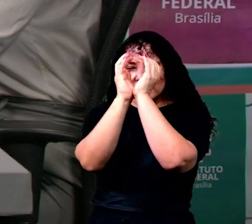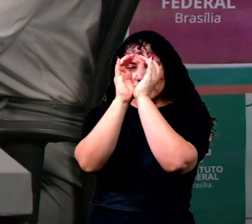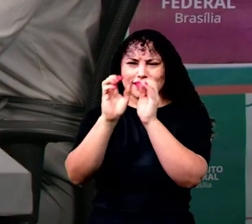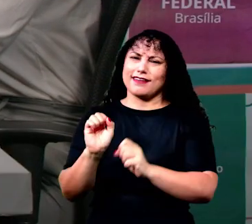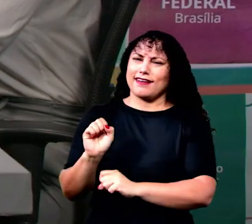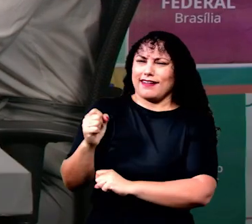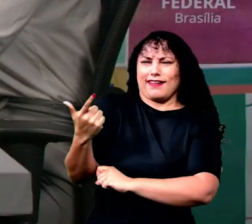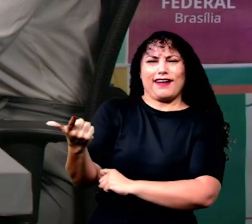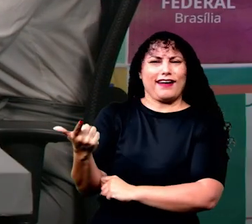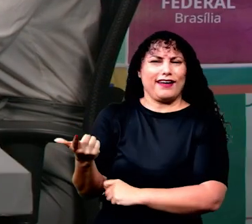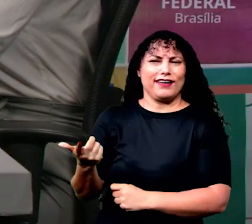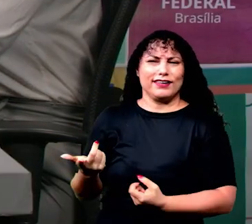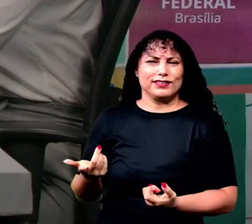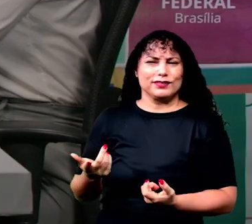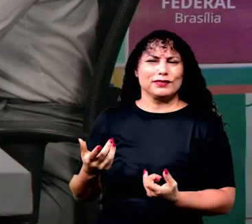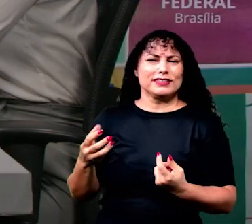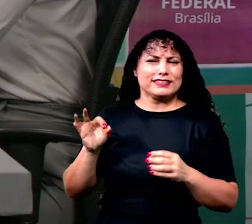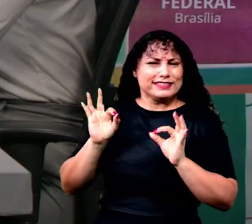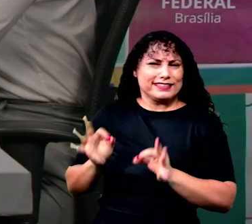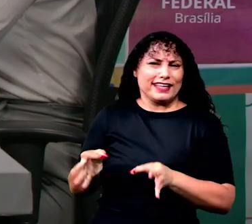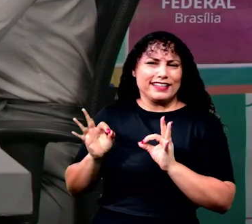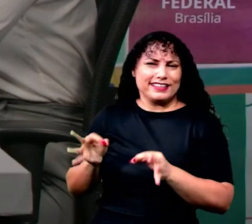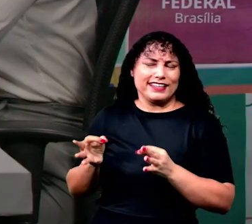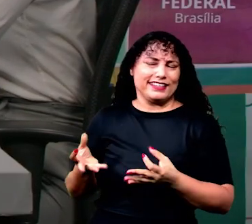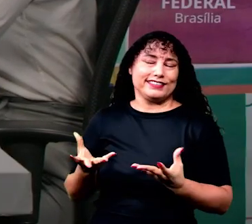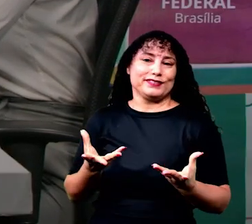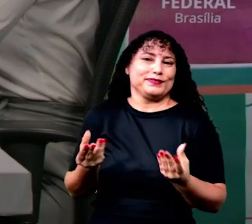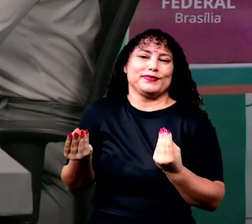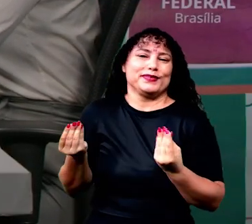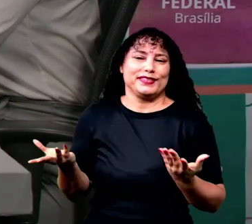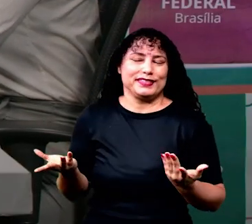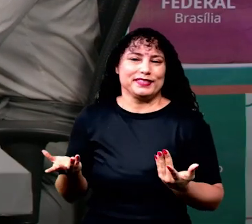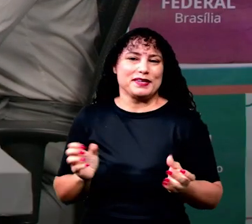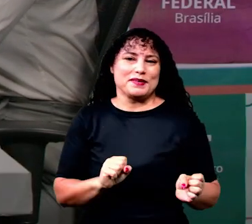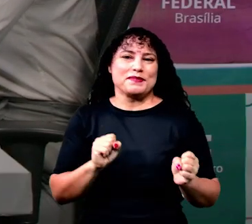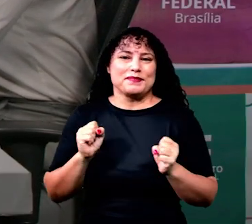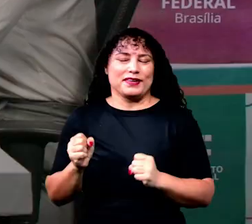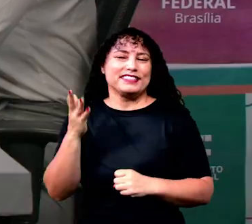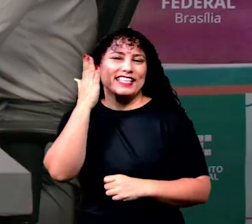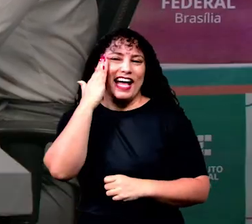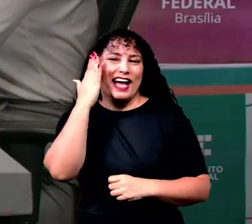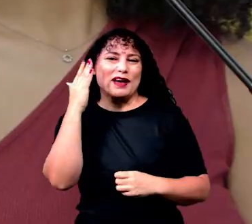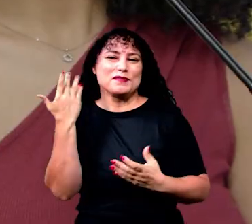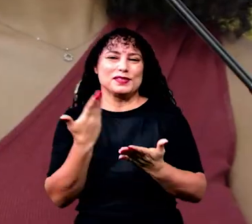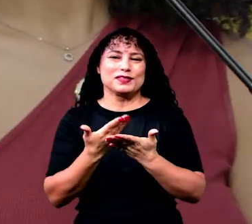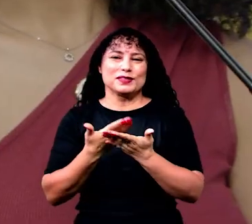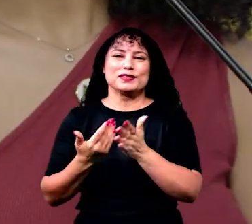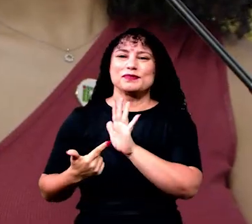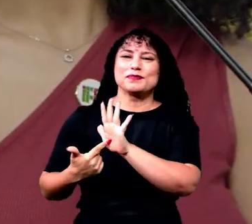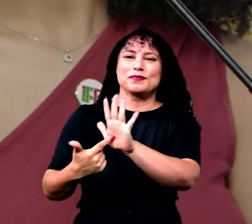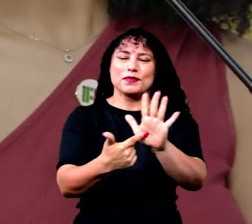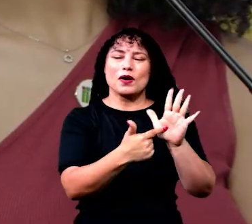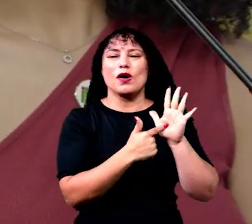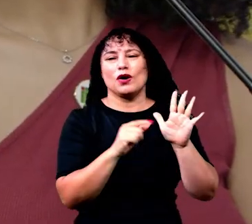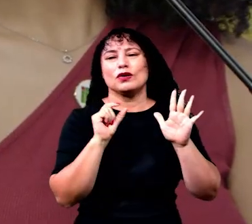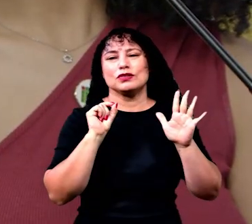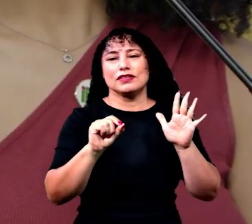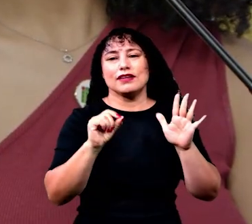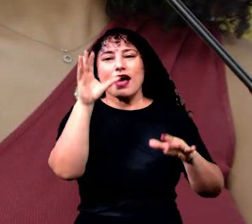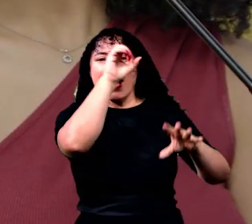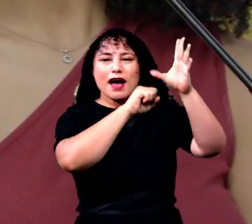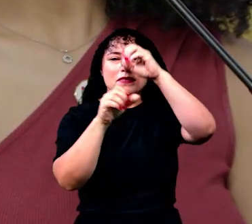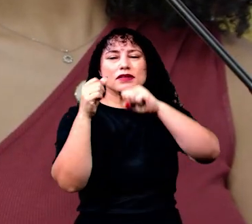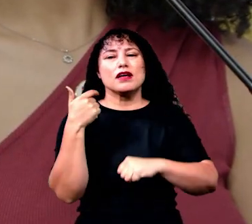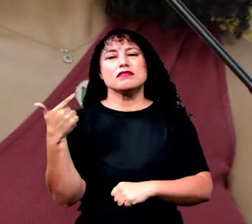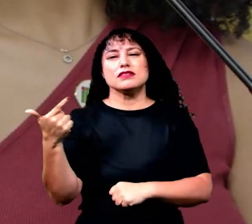cognitivo? Claro, muito, com certeza. Né, bom, a gente sabe, né, os estudos já mostram